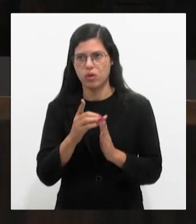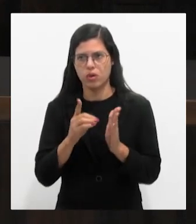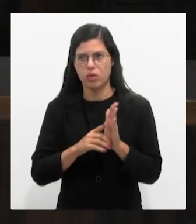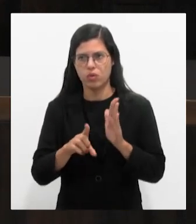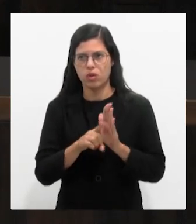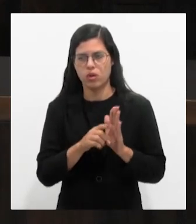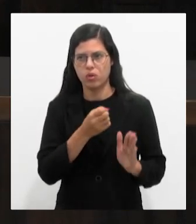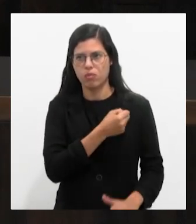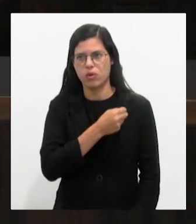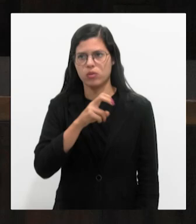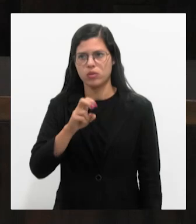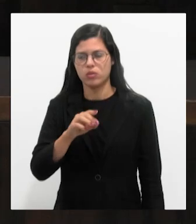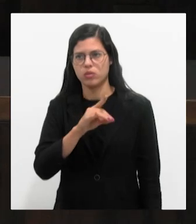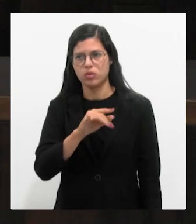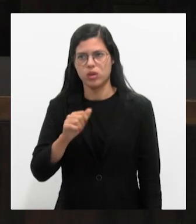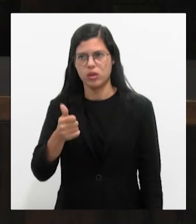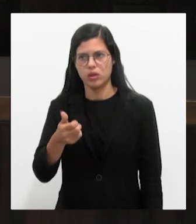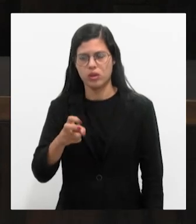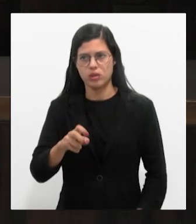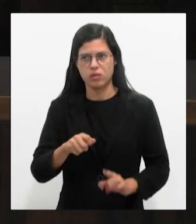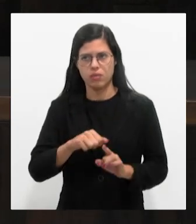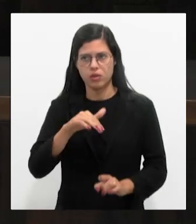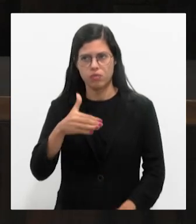número 5, de 15 de março de